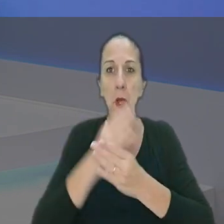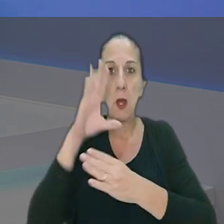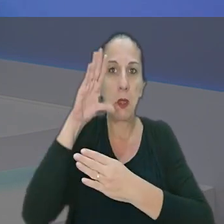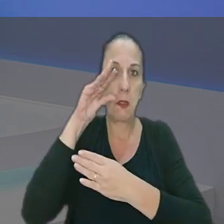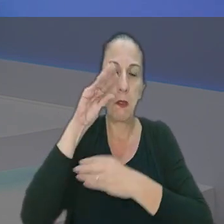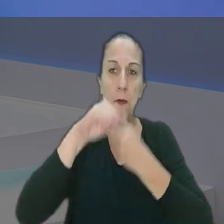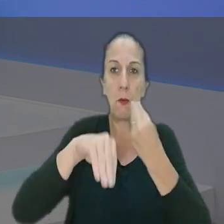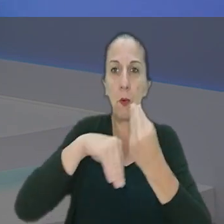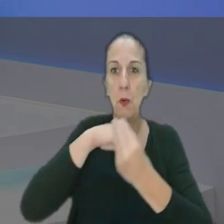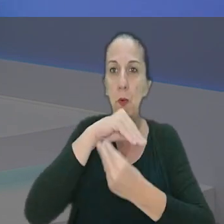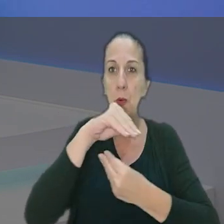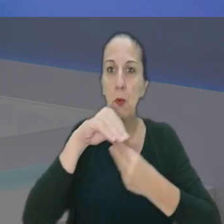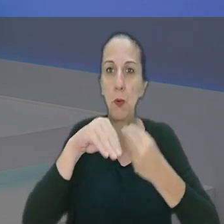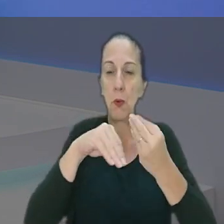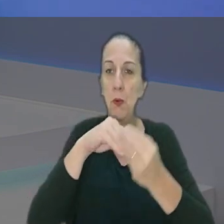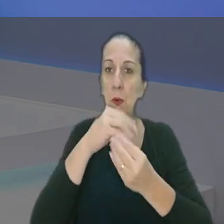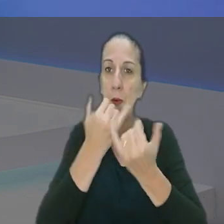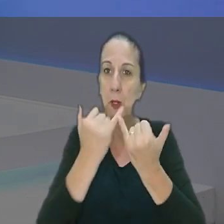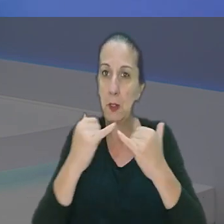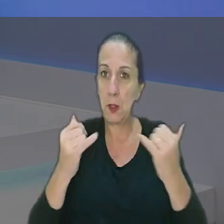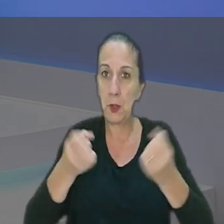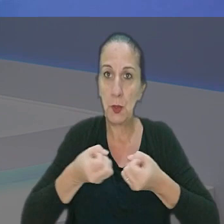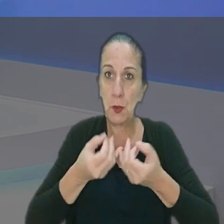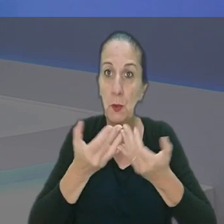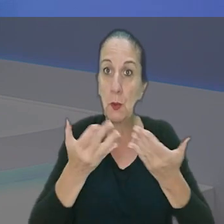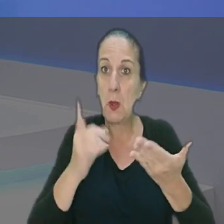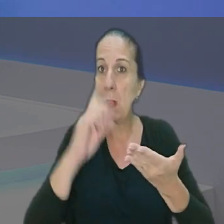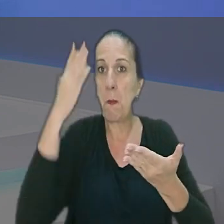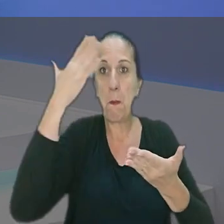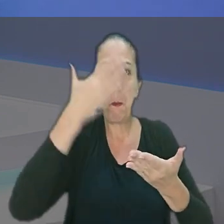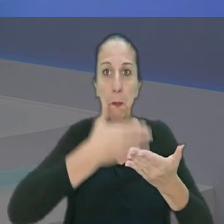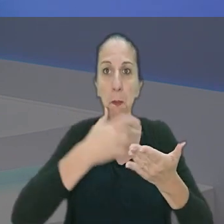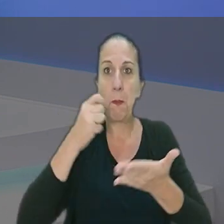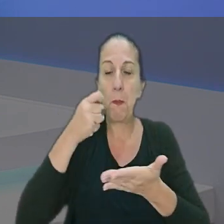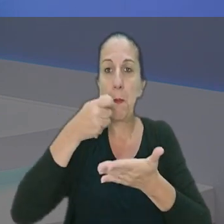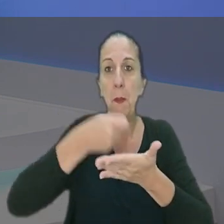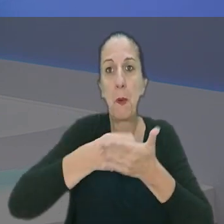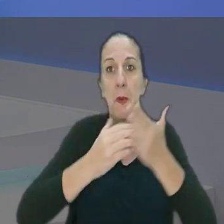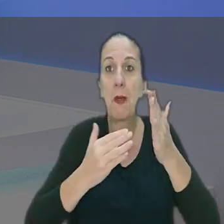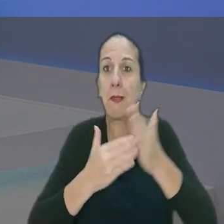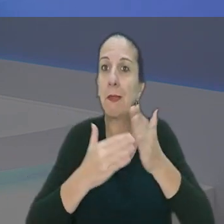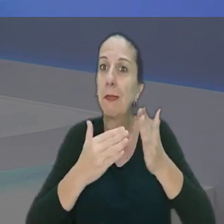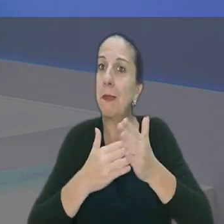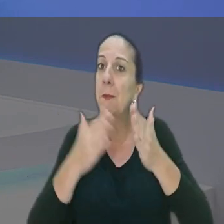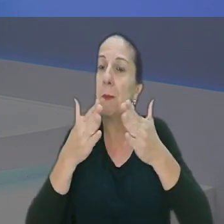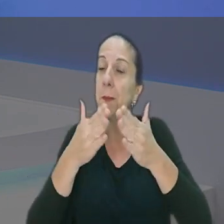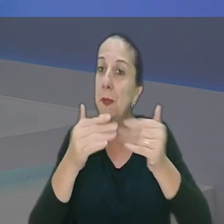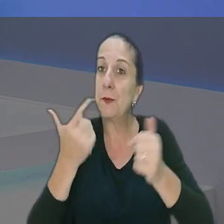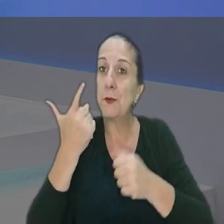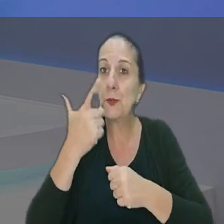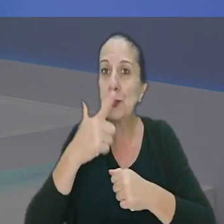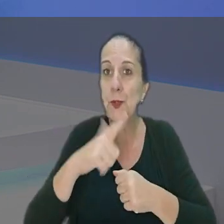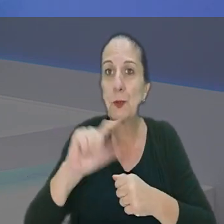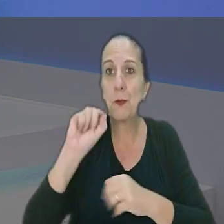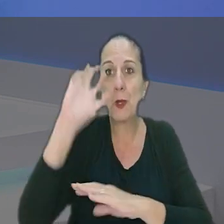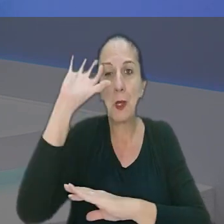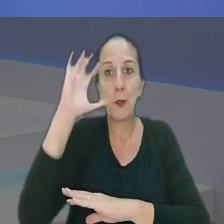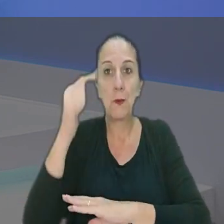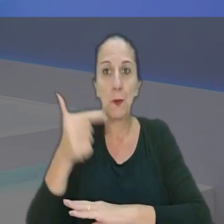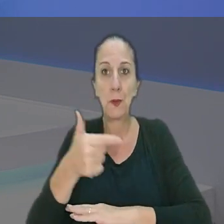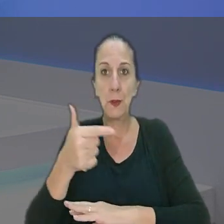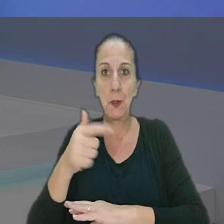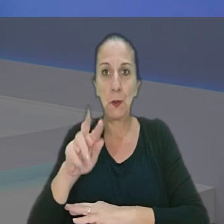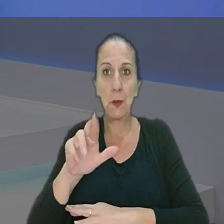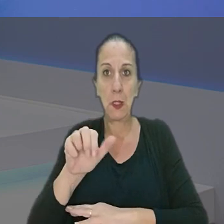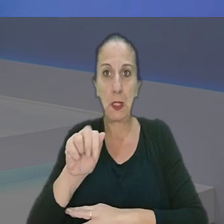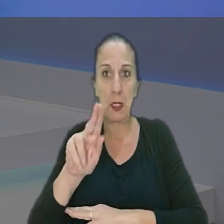O processo analisado envolveu uma distribuidora de energia que deixou de comprovar o pagamento a tempo de pedir o reexame da